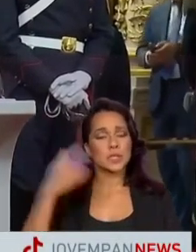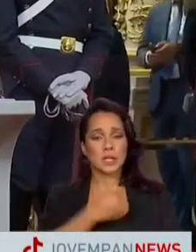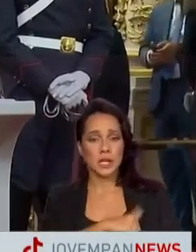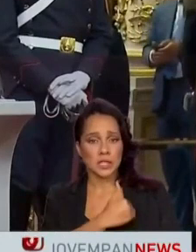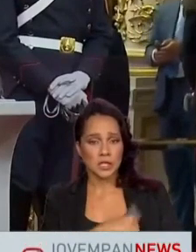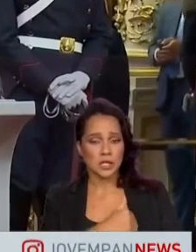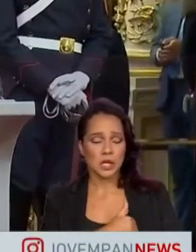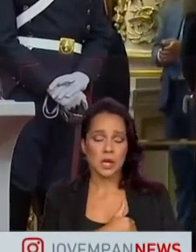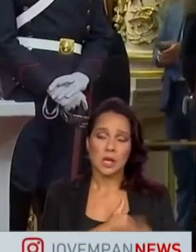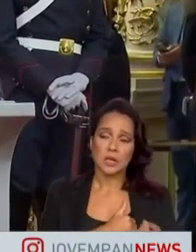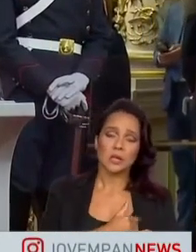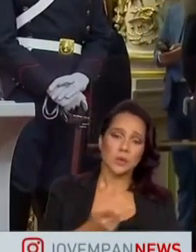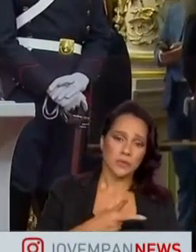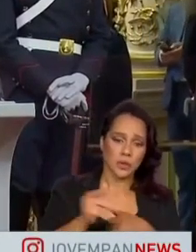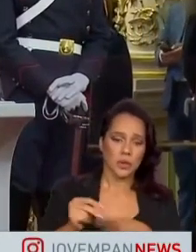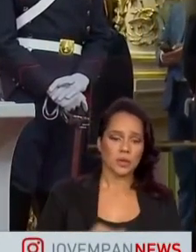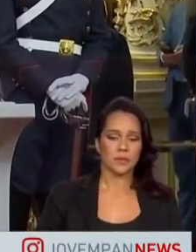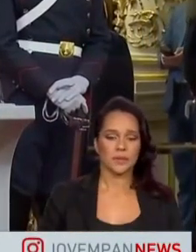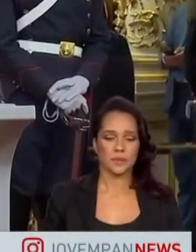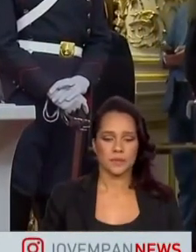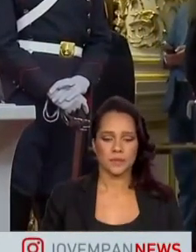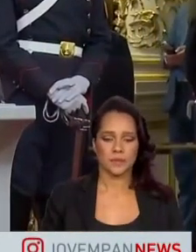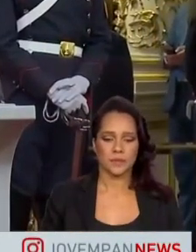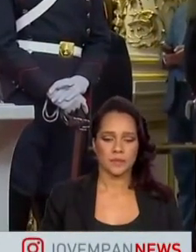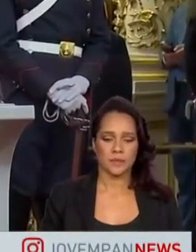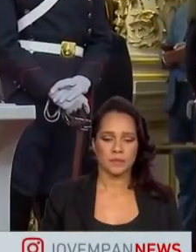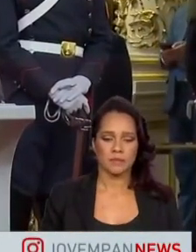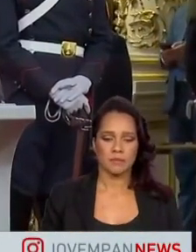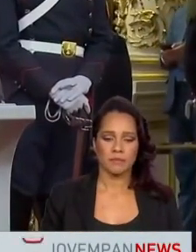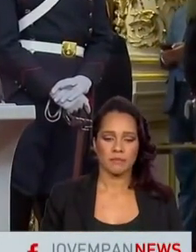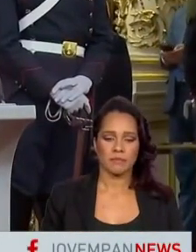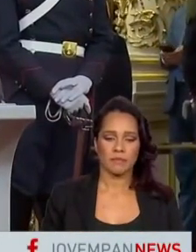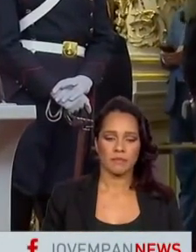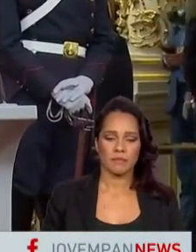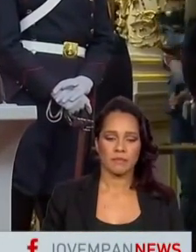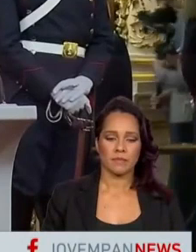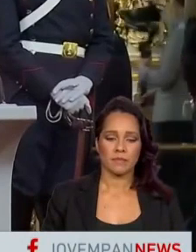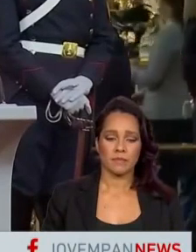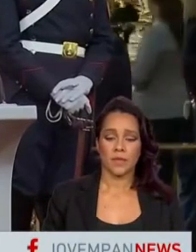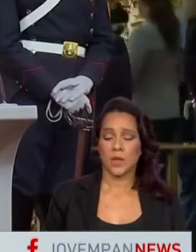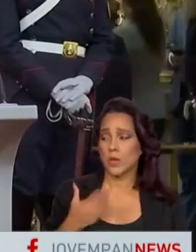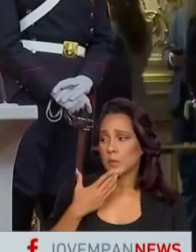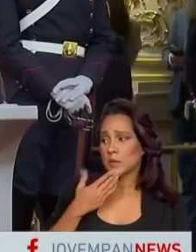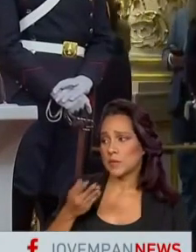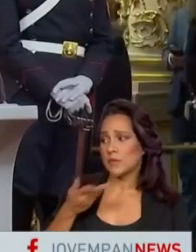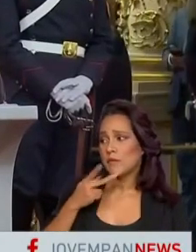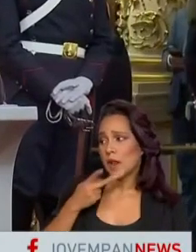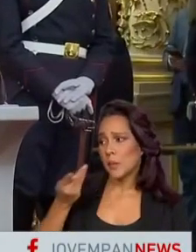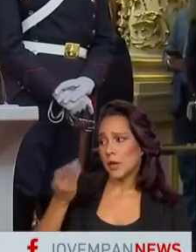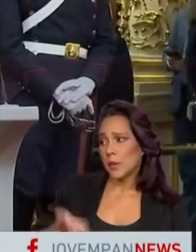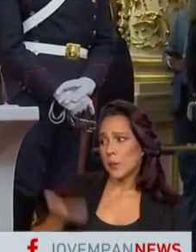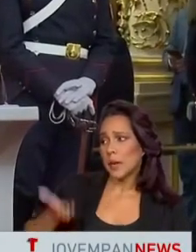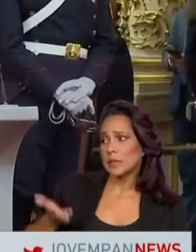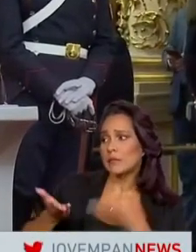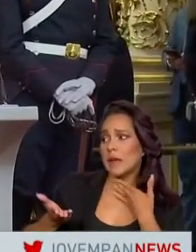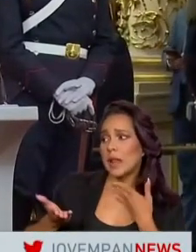argentina a partir de su victoria. Estou pedindo algum tempinho para você falar um pouquinho mais alto. Eu estou tentando, presidente, estou